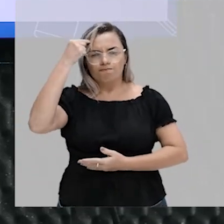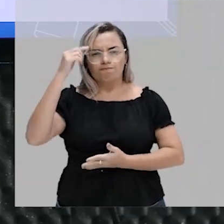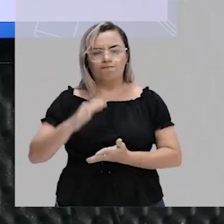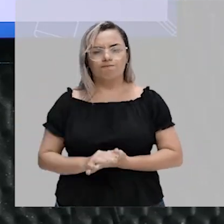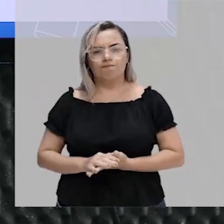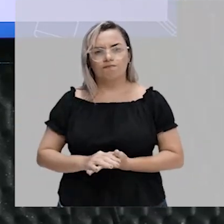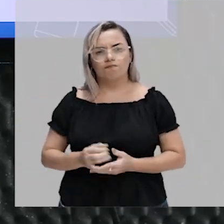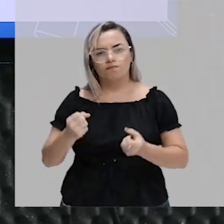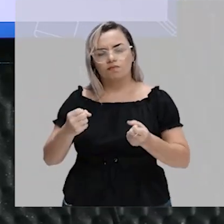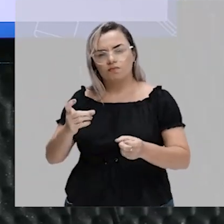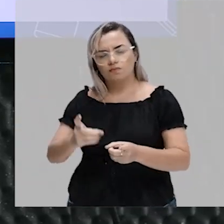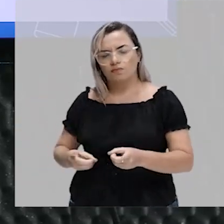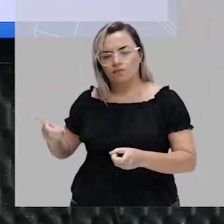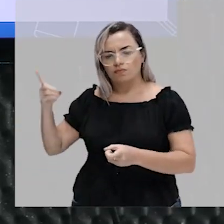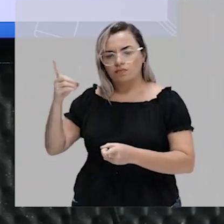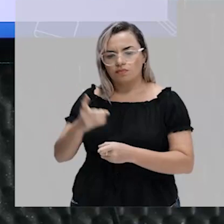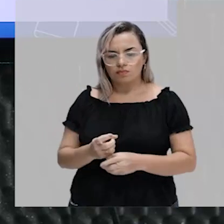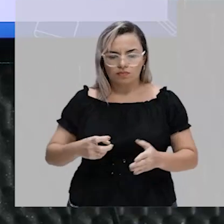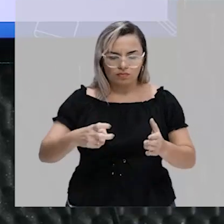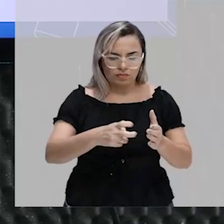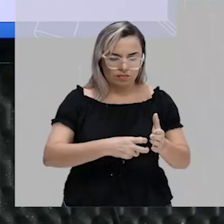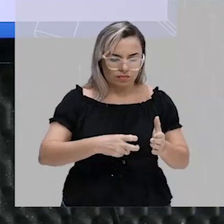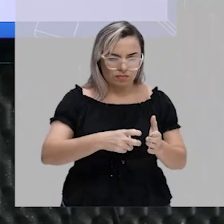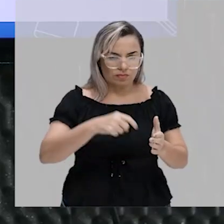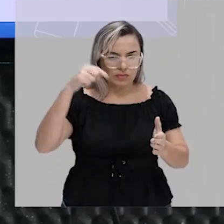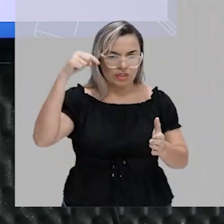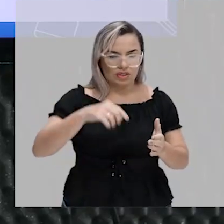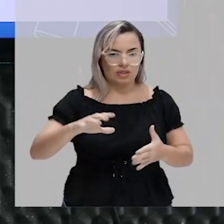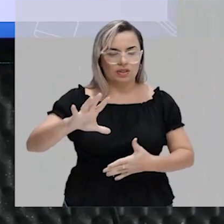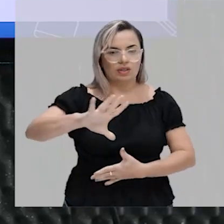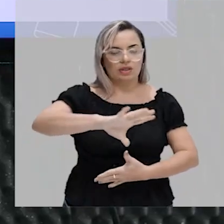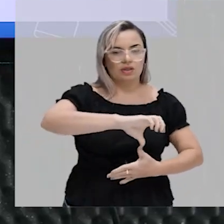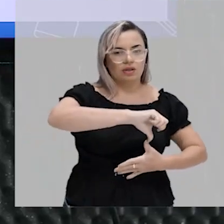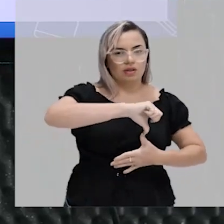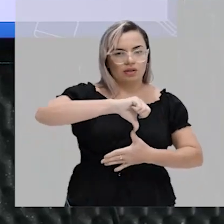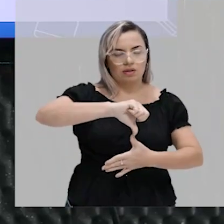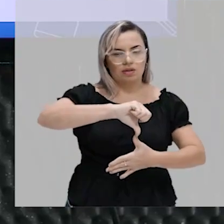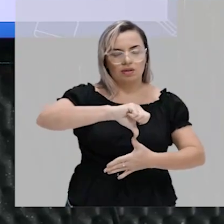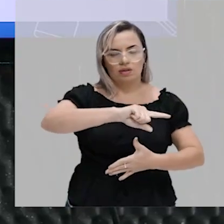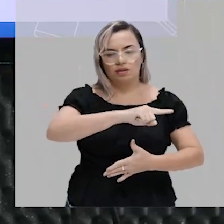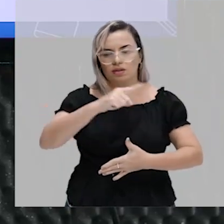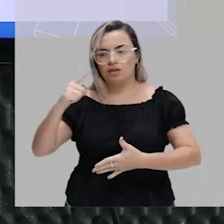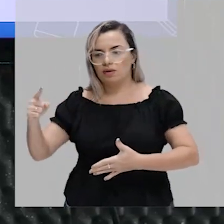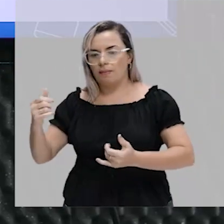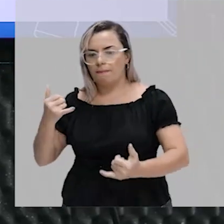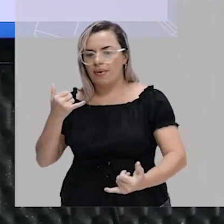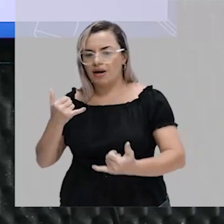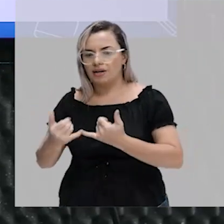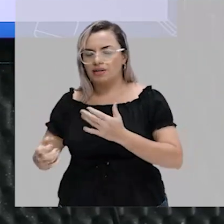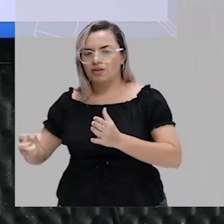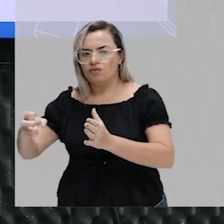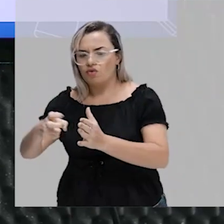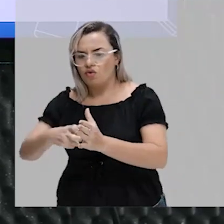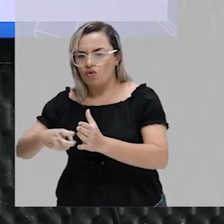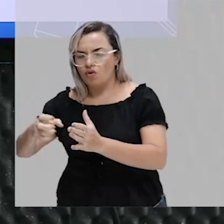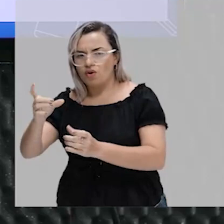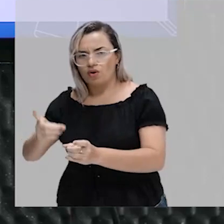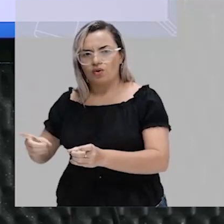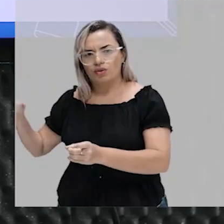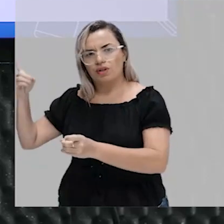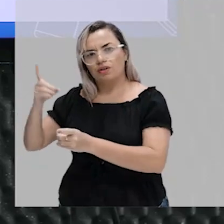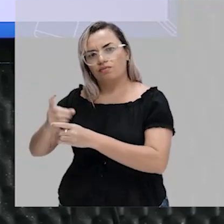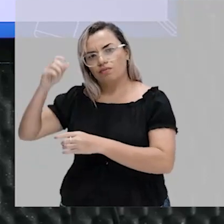possa encontrar fósseis aqui na América do Sul e fósseis semelhantes também são encontradas lá na